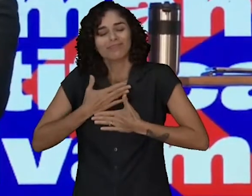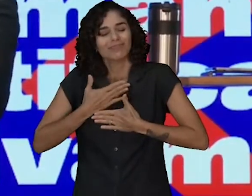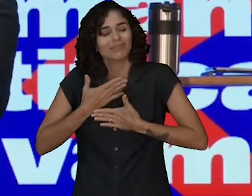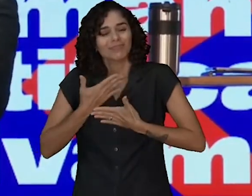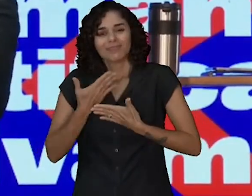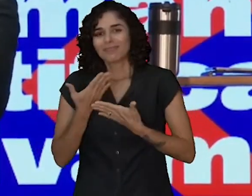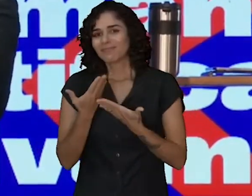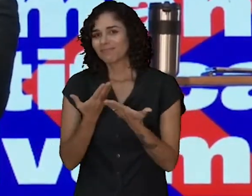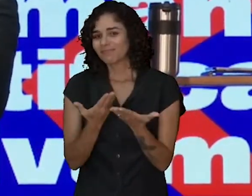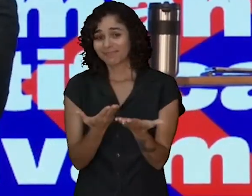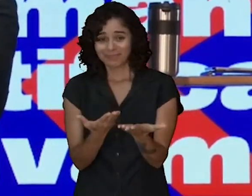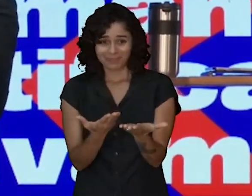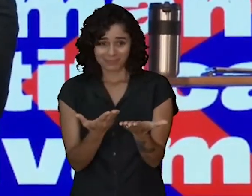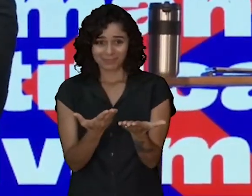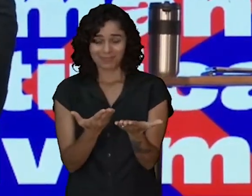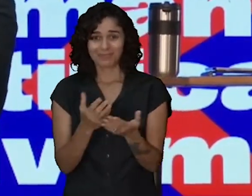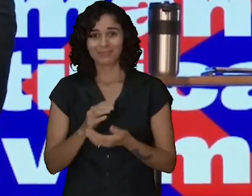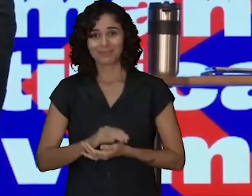Apaixonadamente.